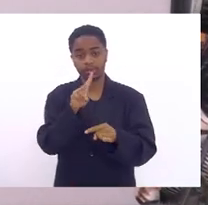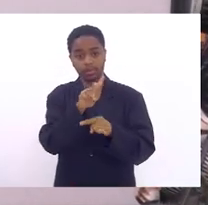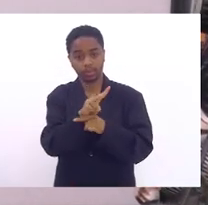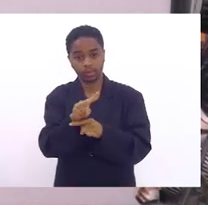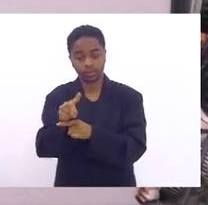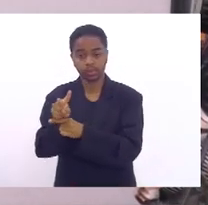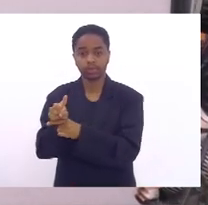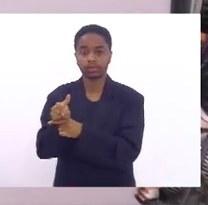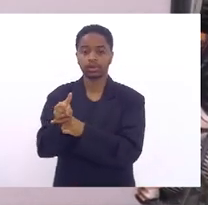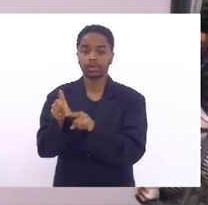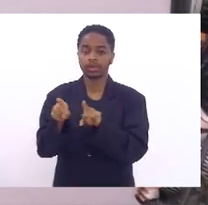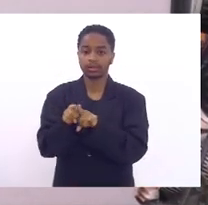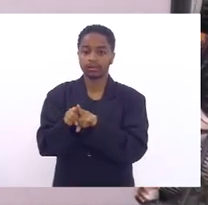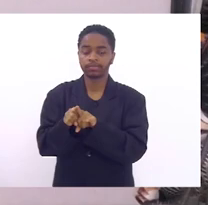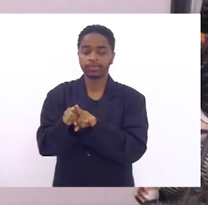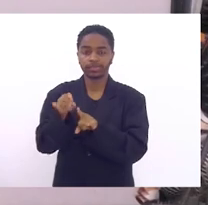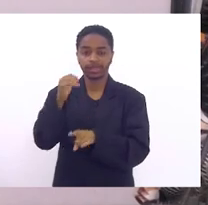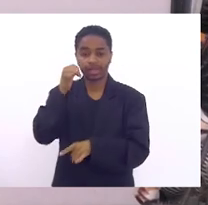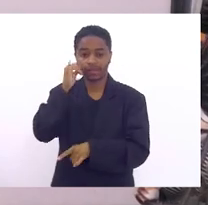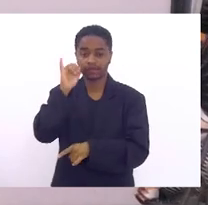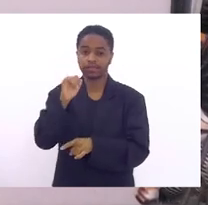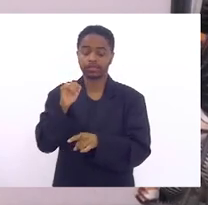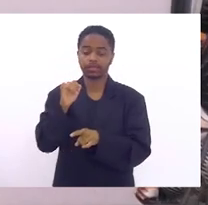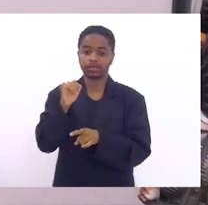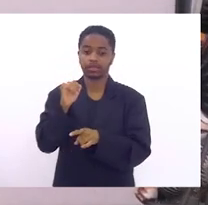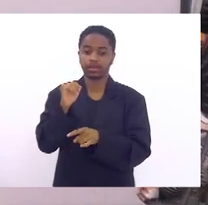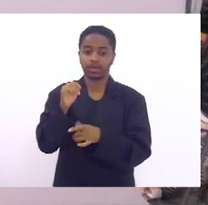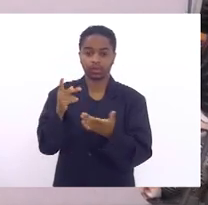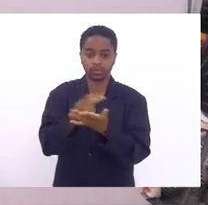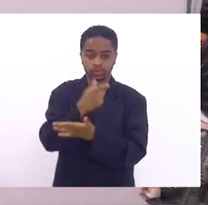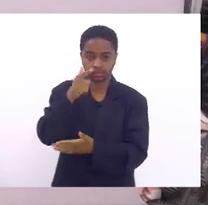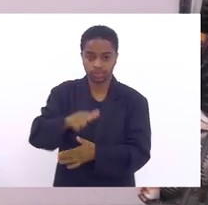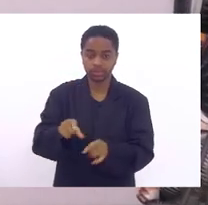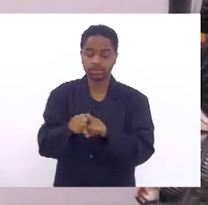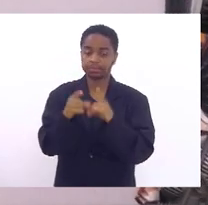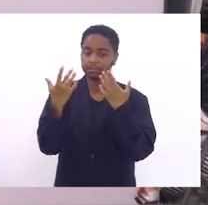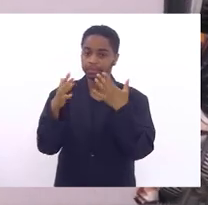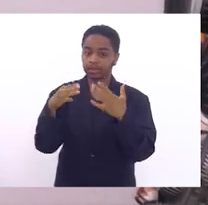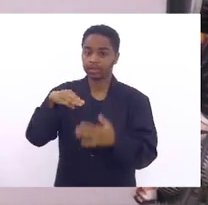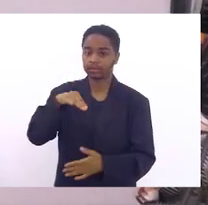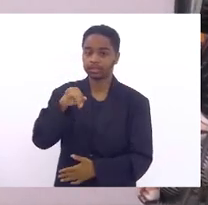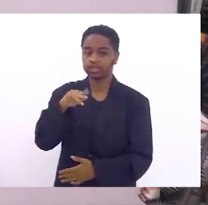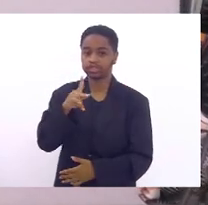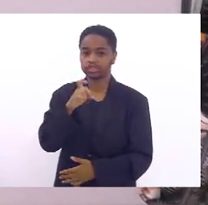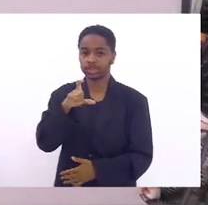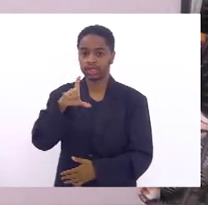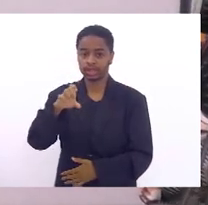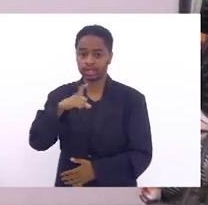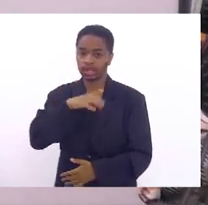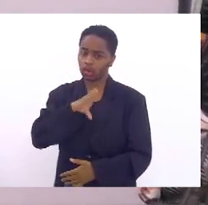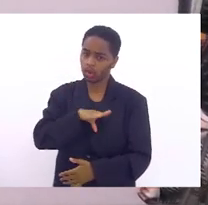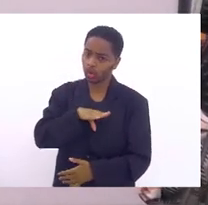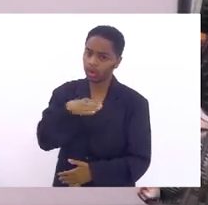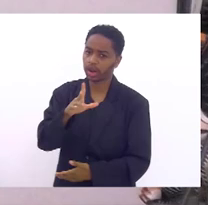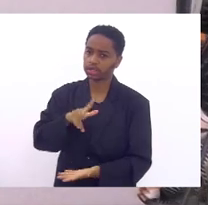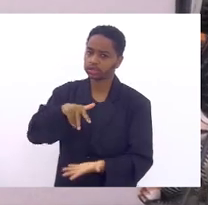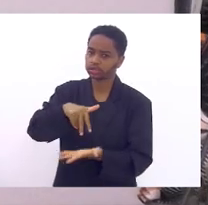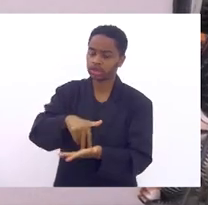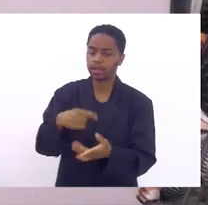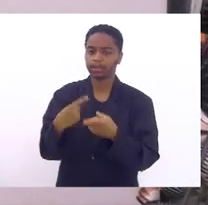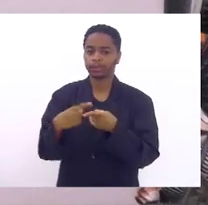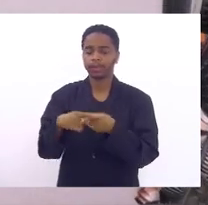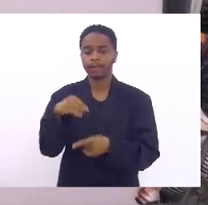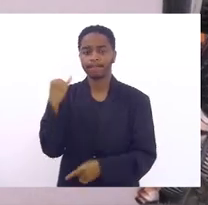pra prevenção parabenizo a Michele pela sua coragem de vir até aqui é muito importante a gente